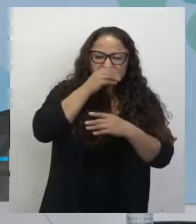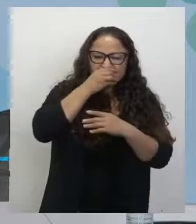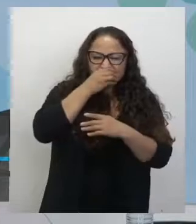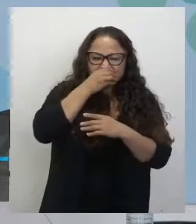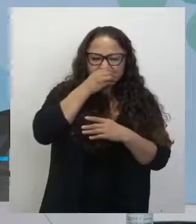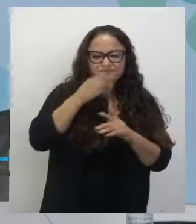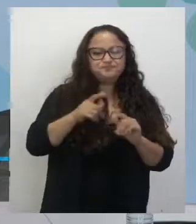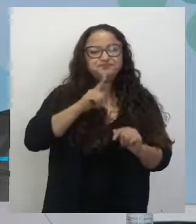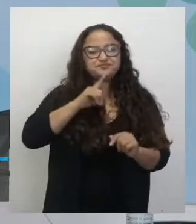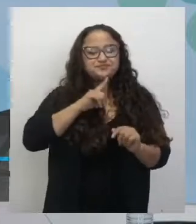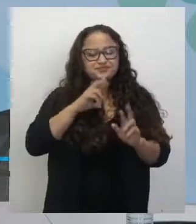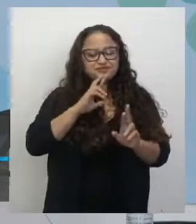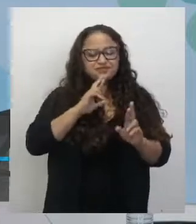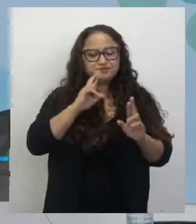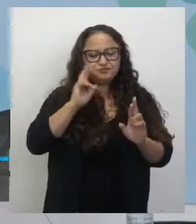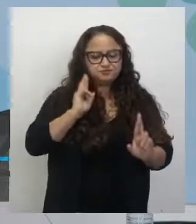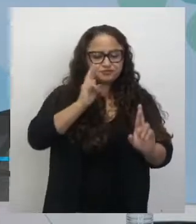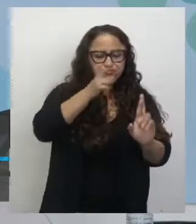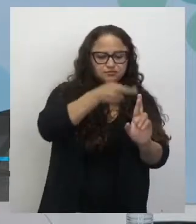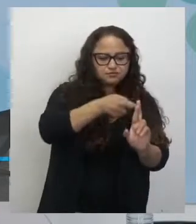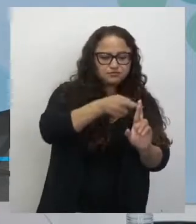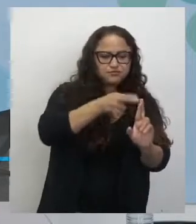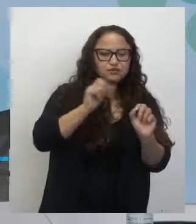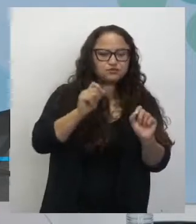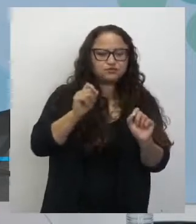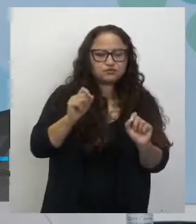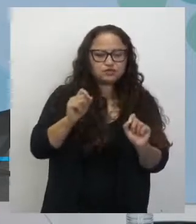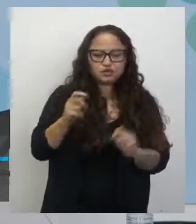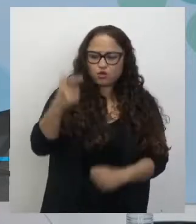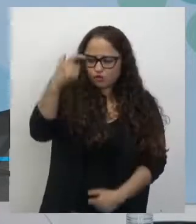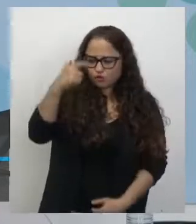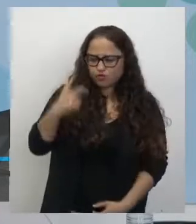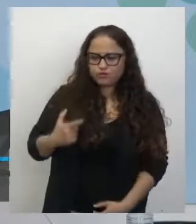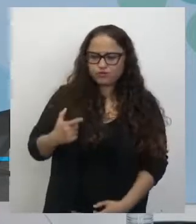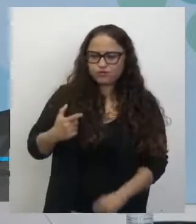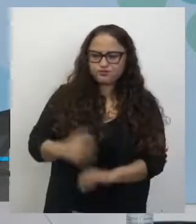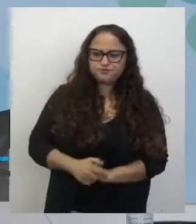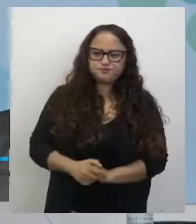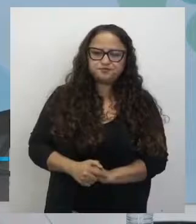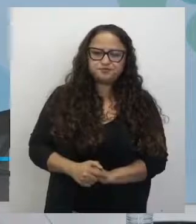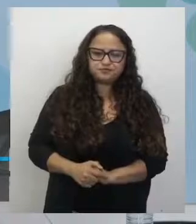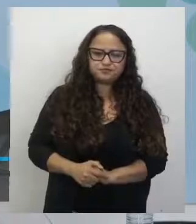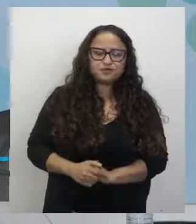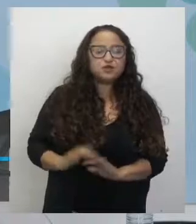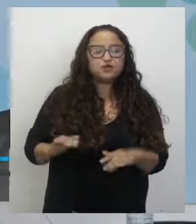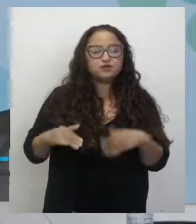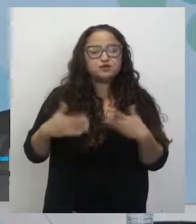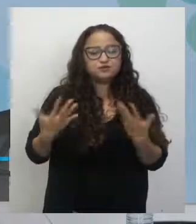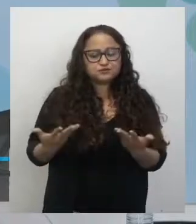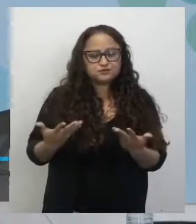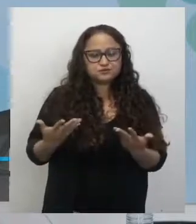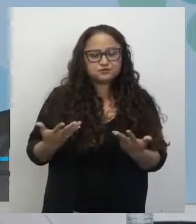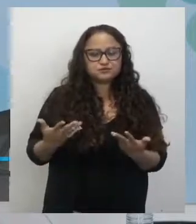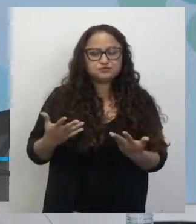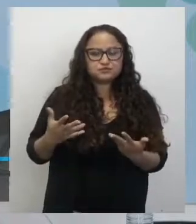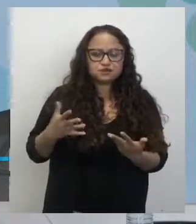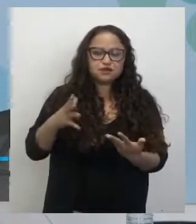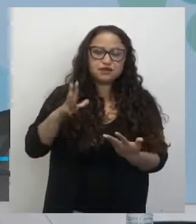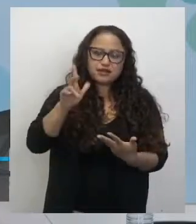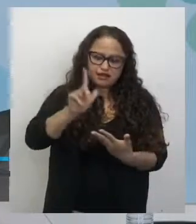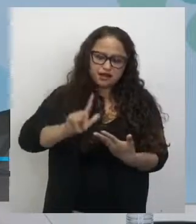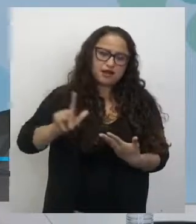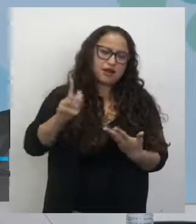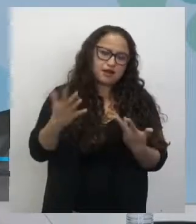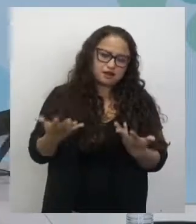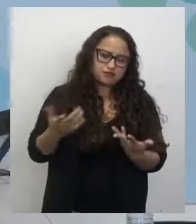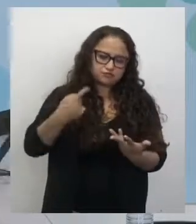como referencial absoluto o eu, a figura do eu. Então, lógico que sendo